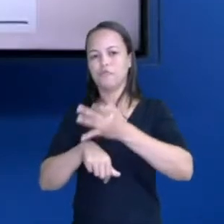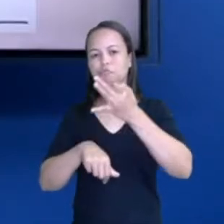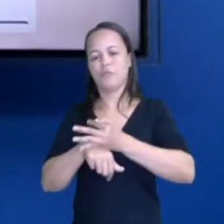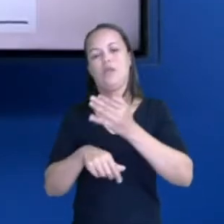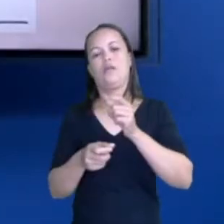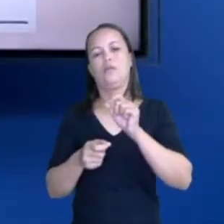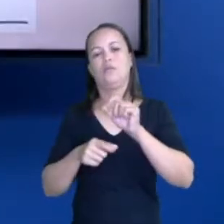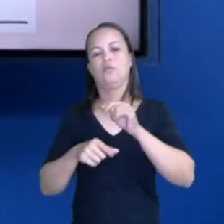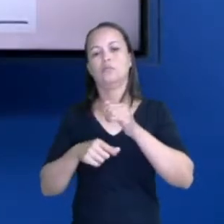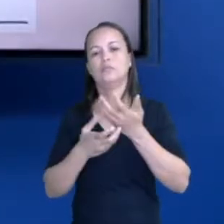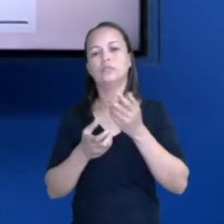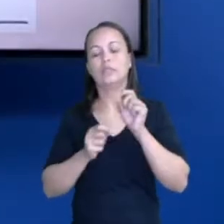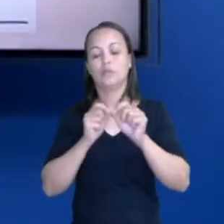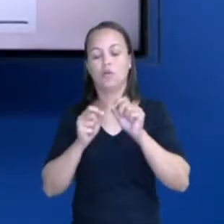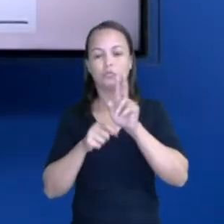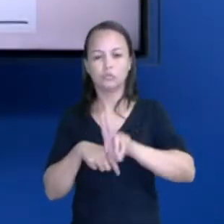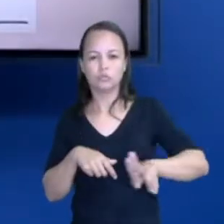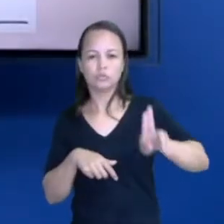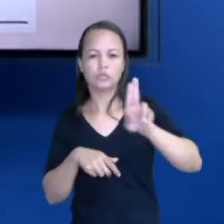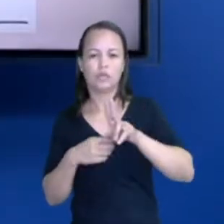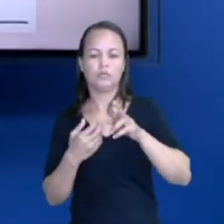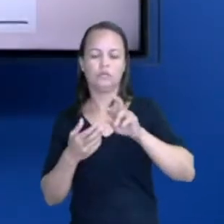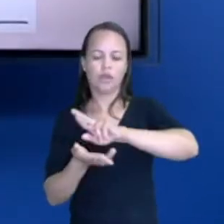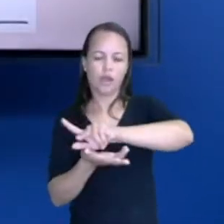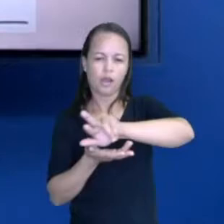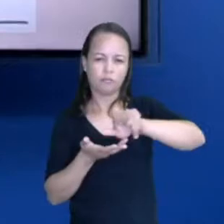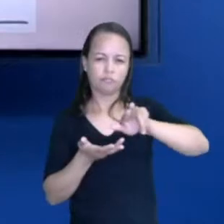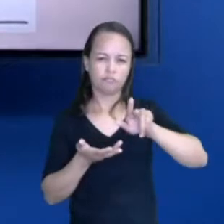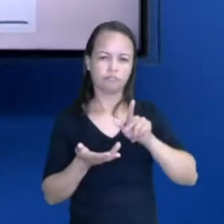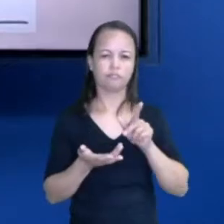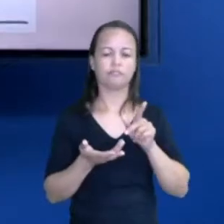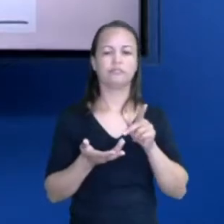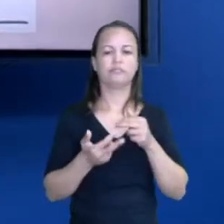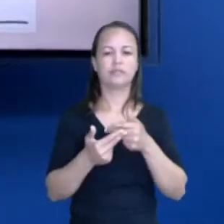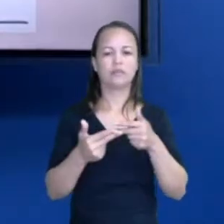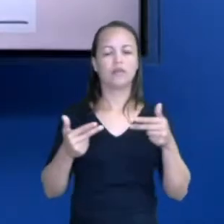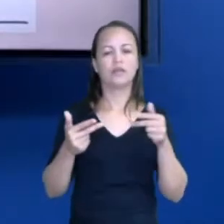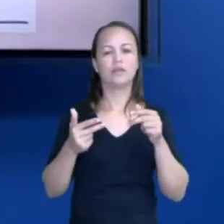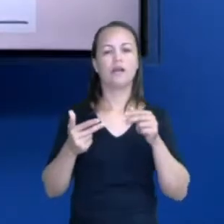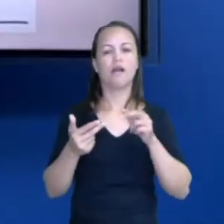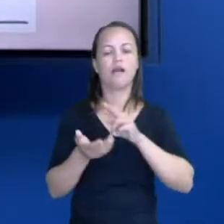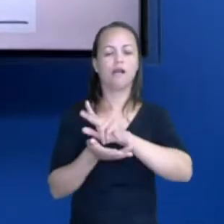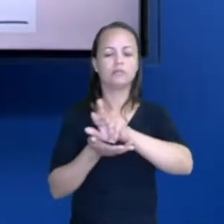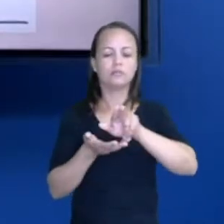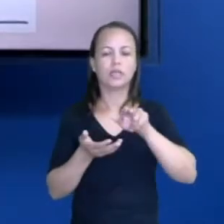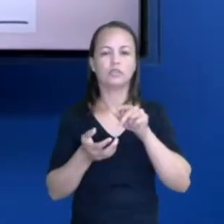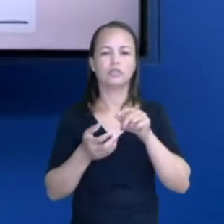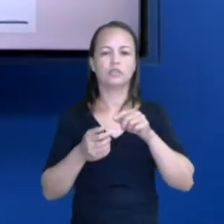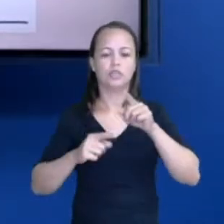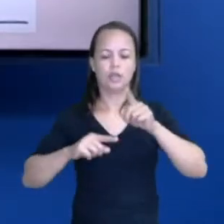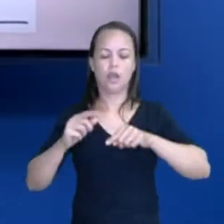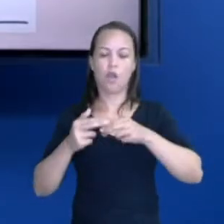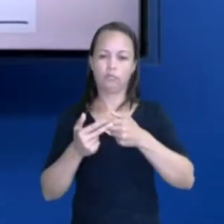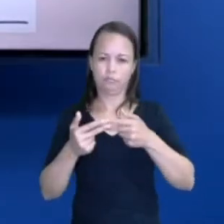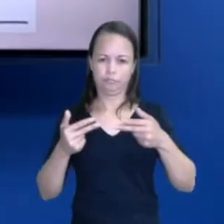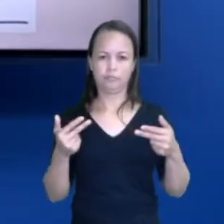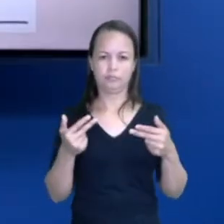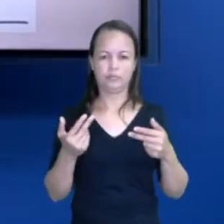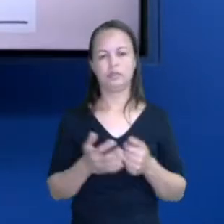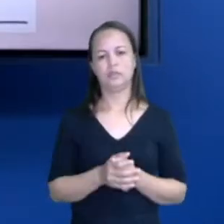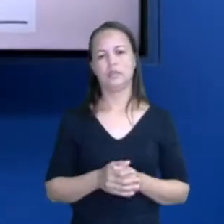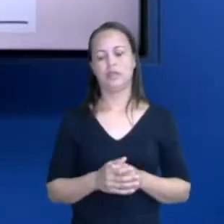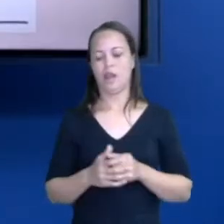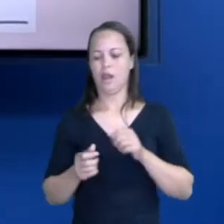essas placas de ferro que a gente utiliza nas mais variadas formas de objetos. Seja lá na